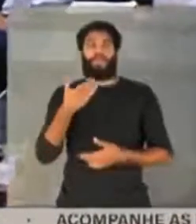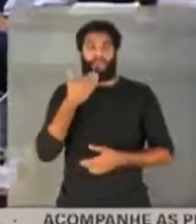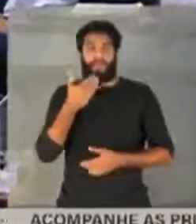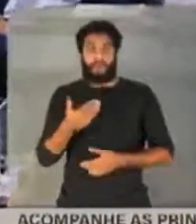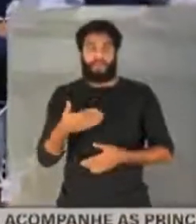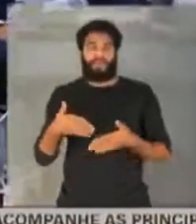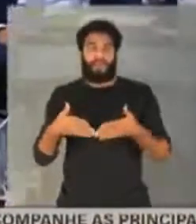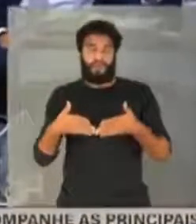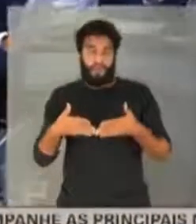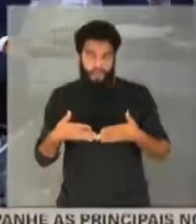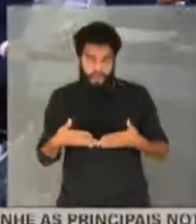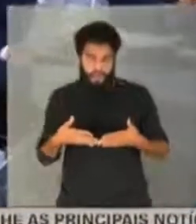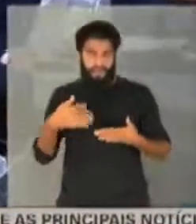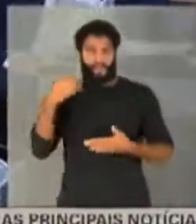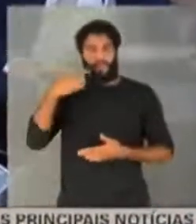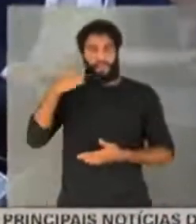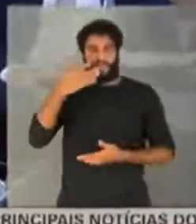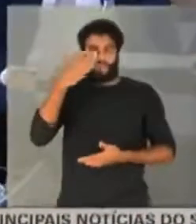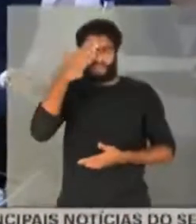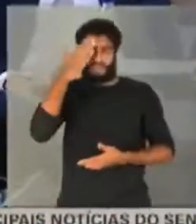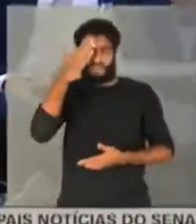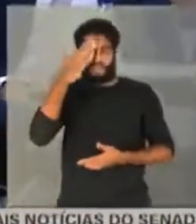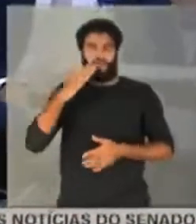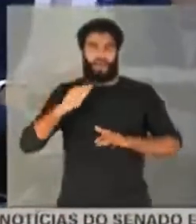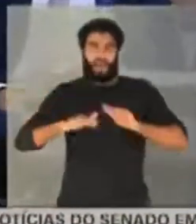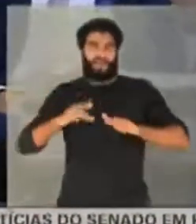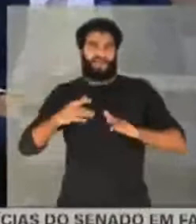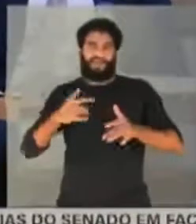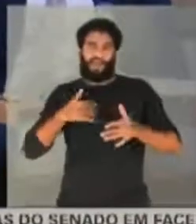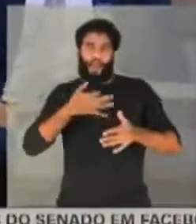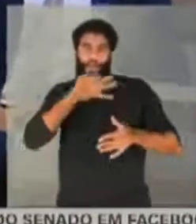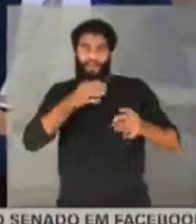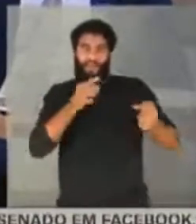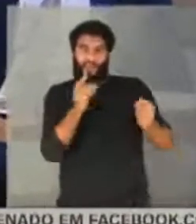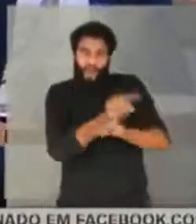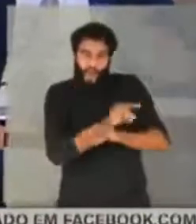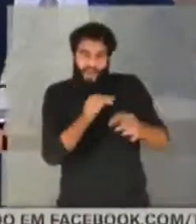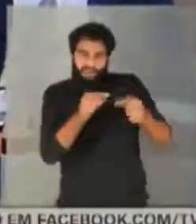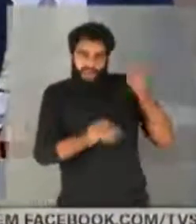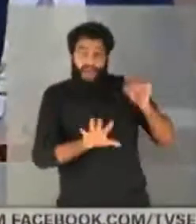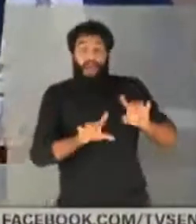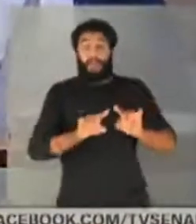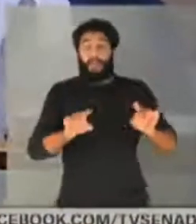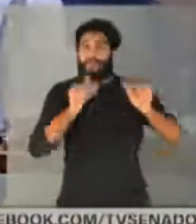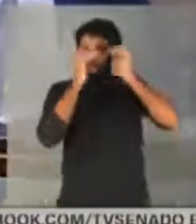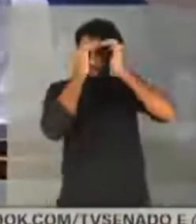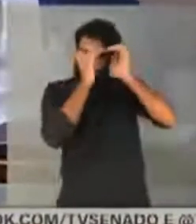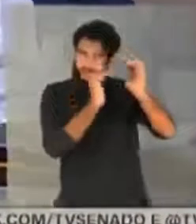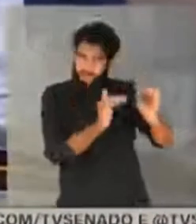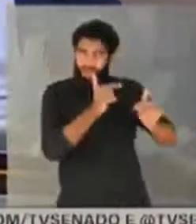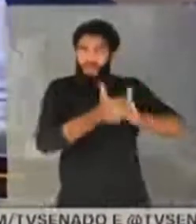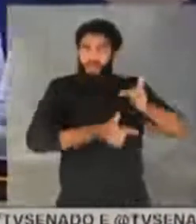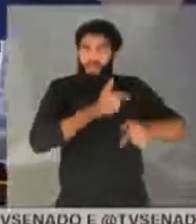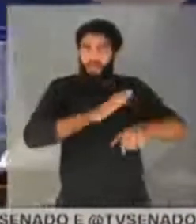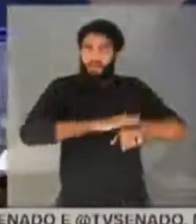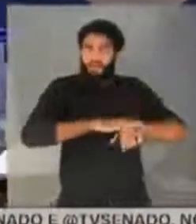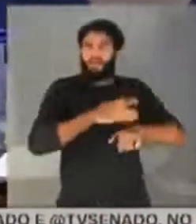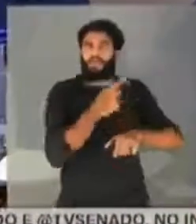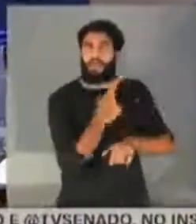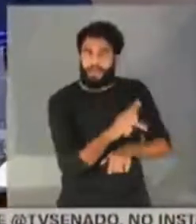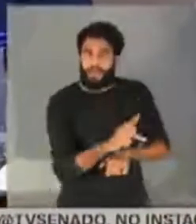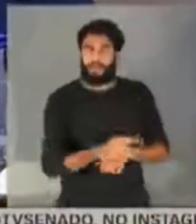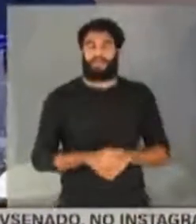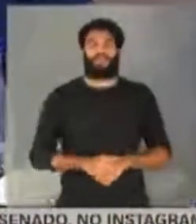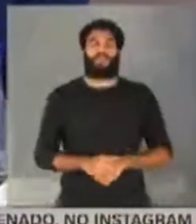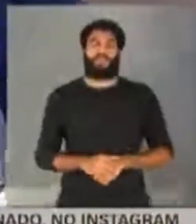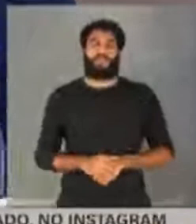licença a ele. Os advogados sabem que, às vezes, eu discordo deles, mas eu tenho o maior respeito pela atuação deles. Eu